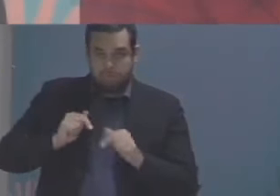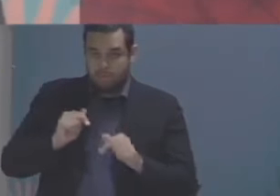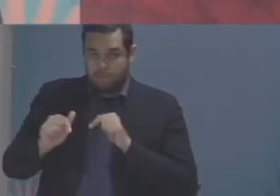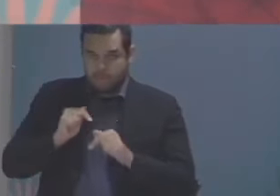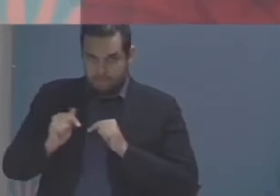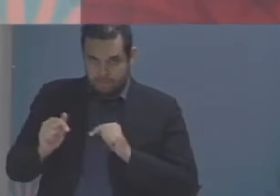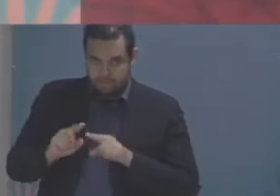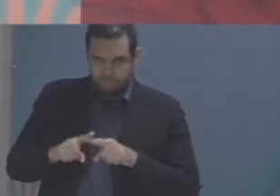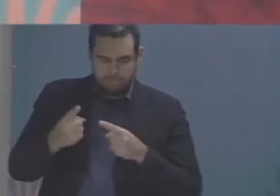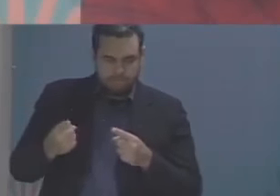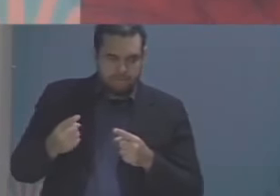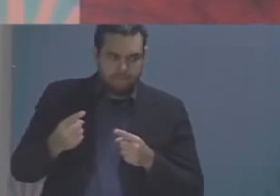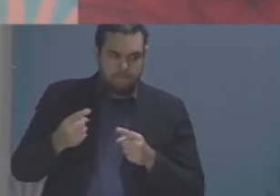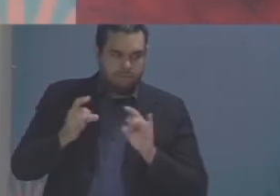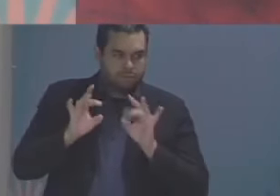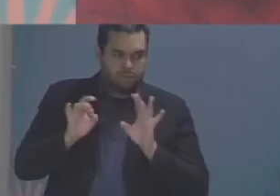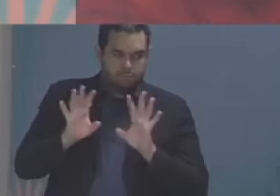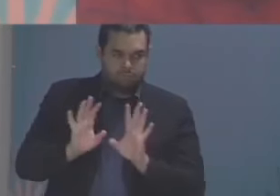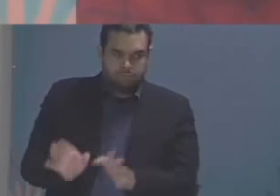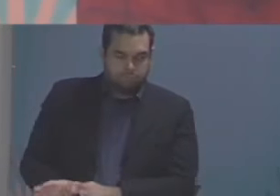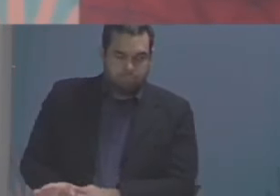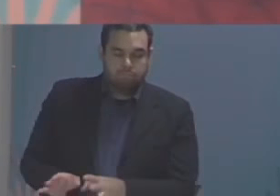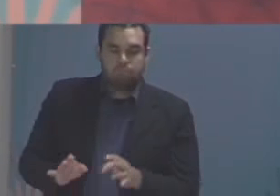mas isso é de só menos.